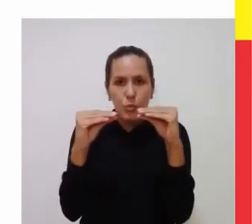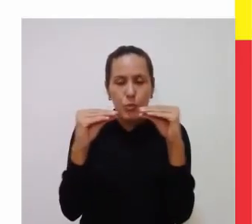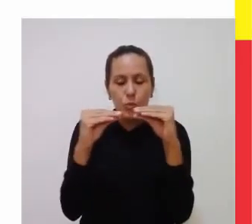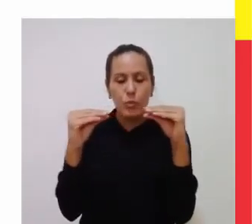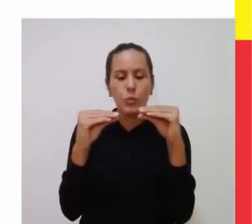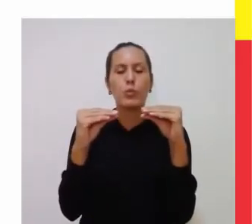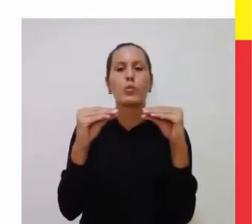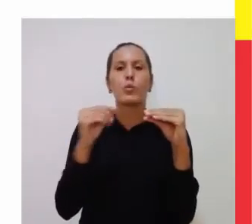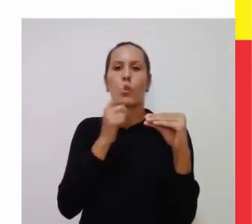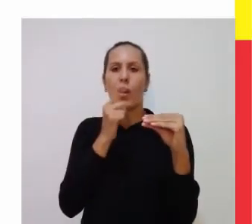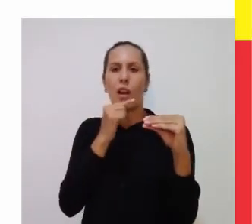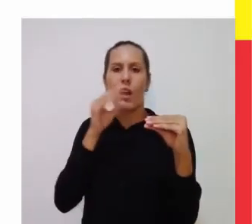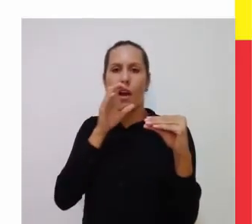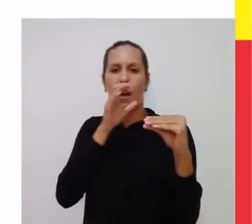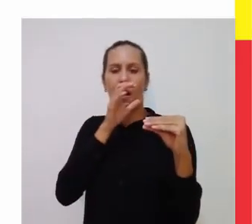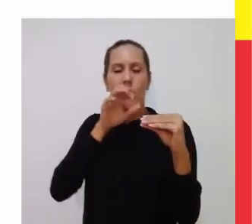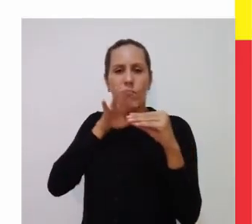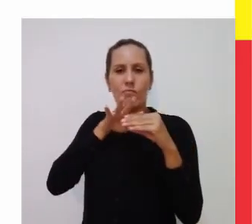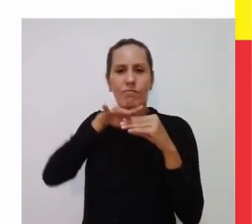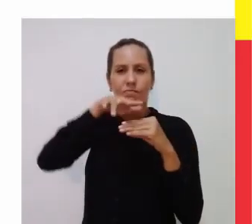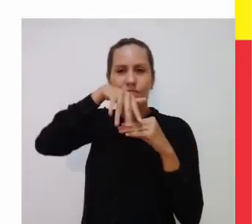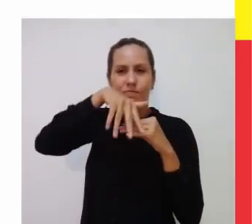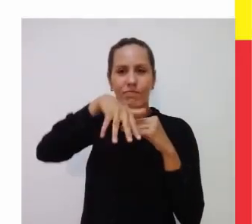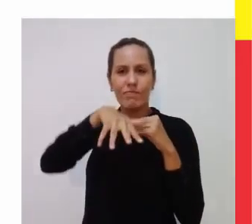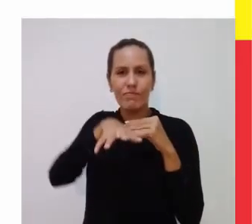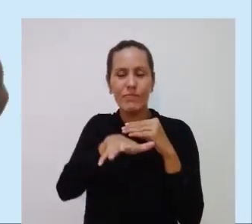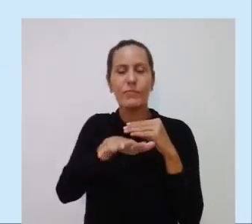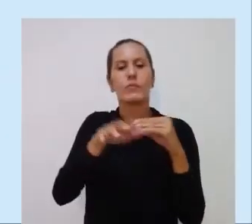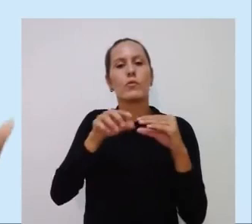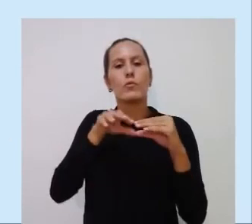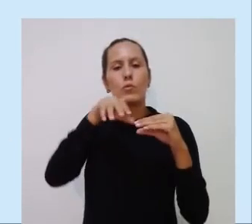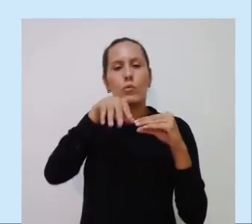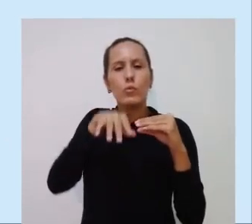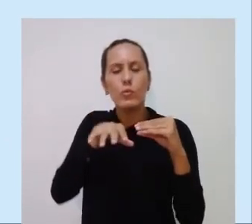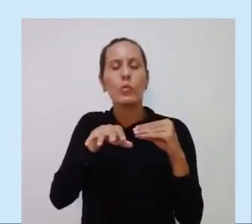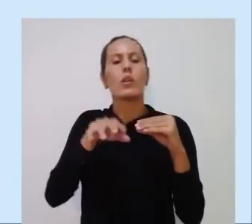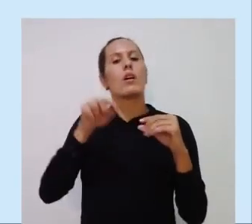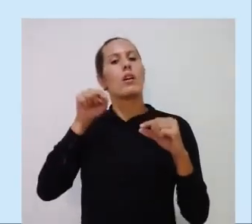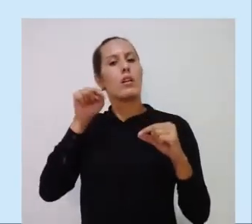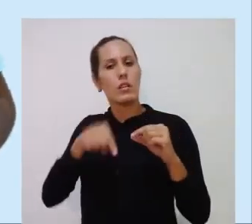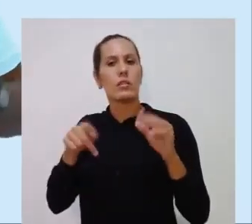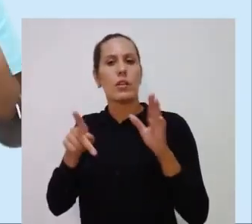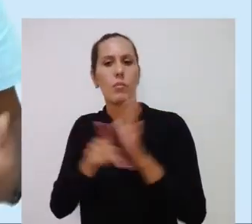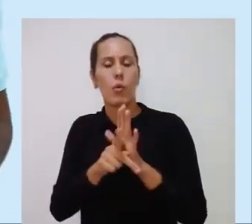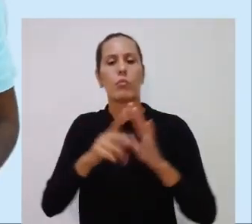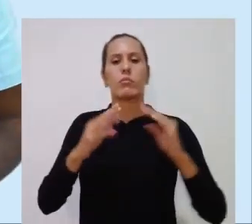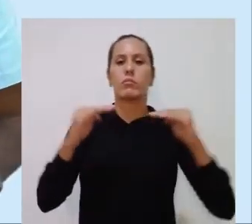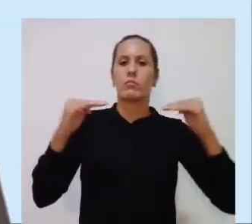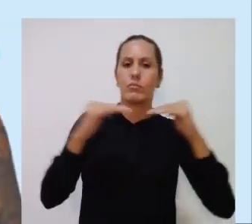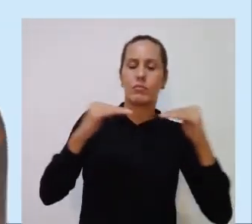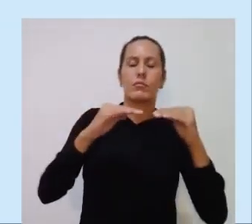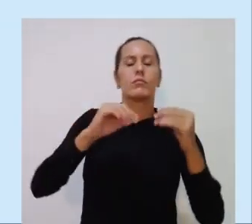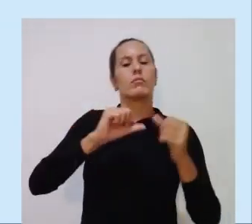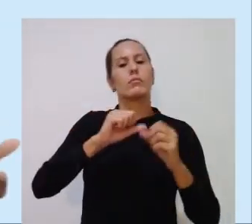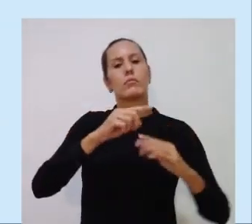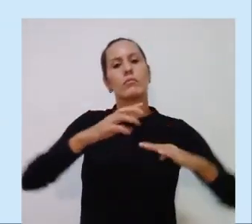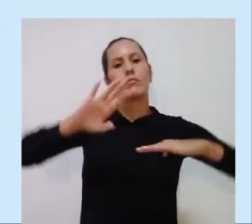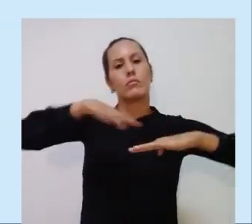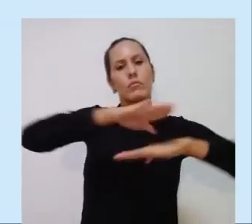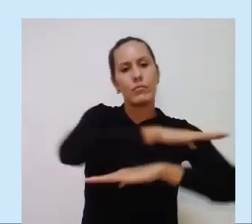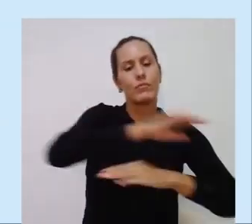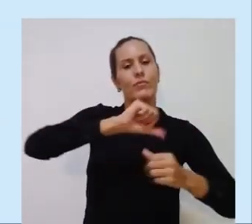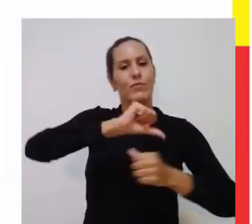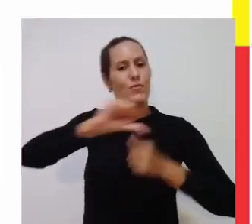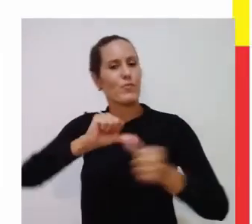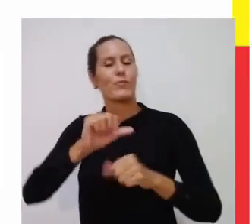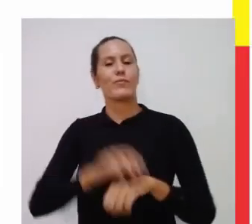meio dessa lava vulcânica. Então, esse é um dos processos de construção e desconstrução do relevo. Essa próxima imagem